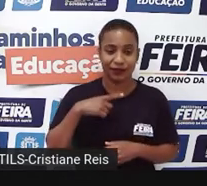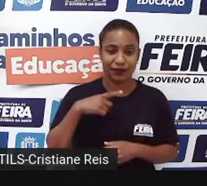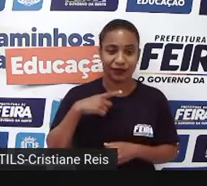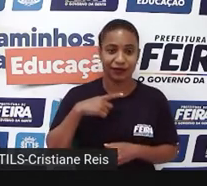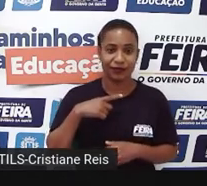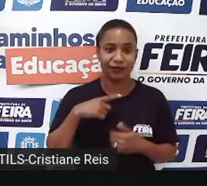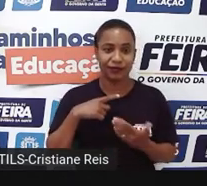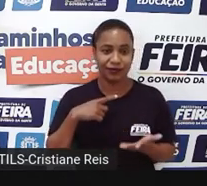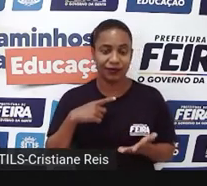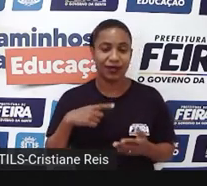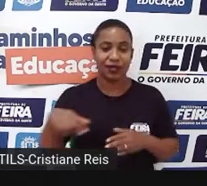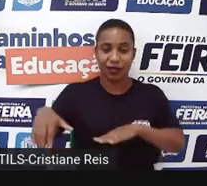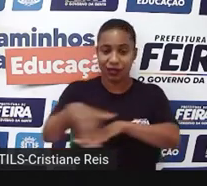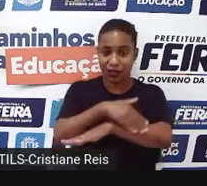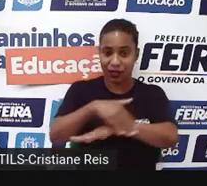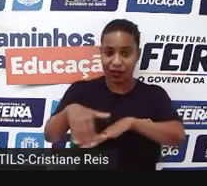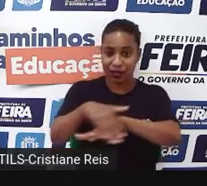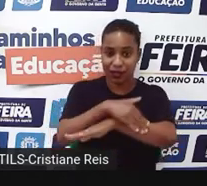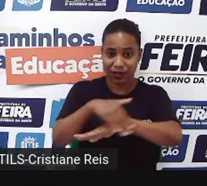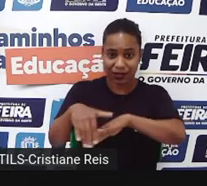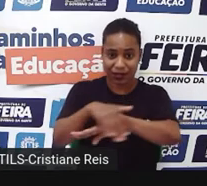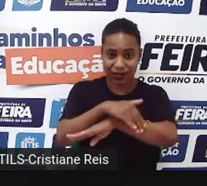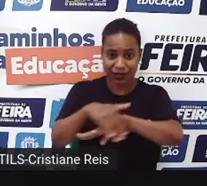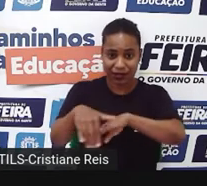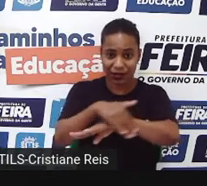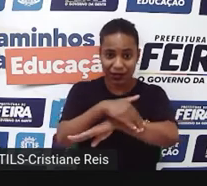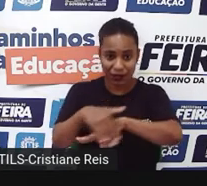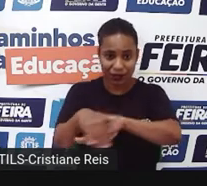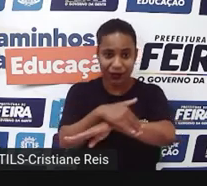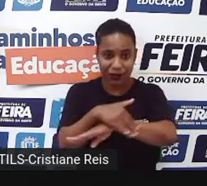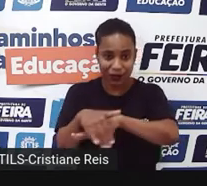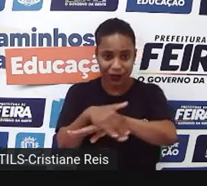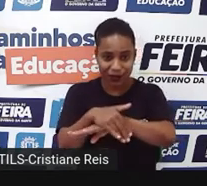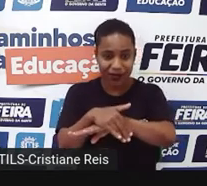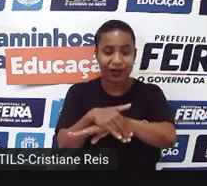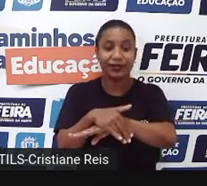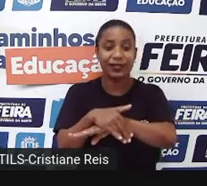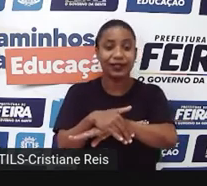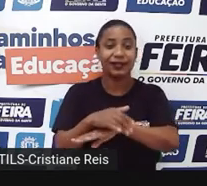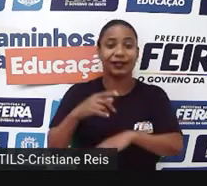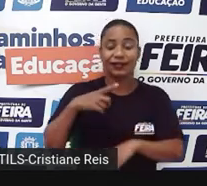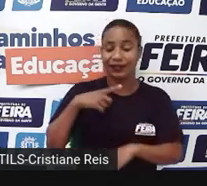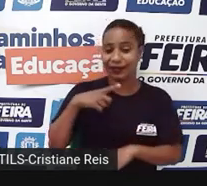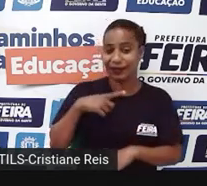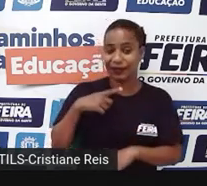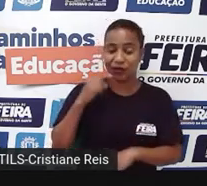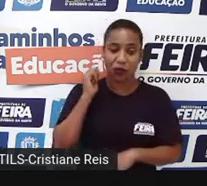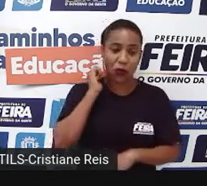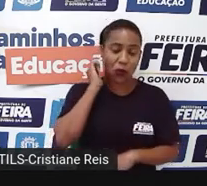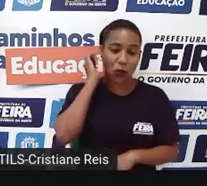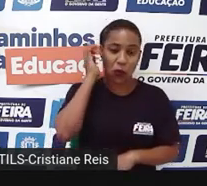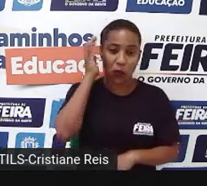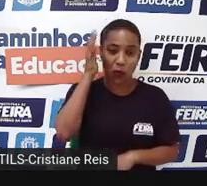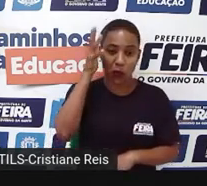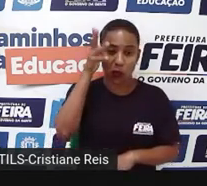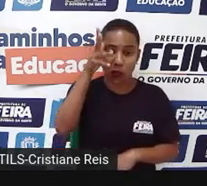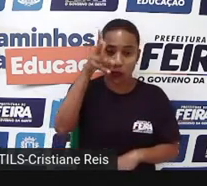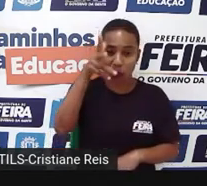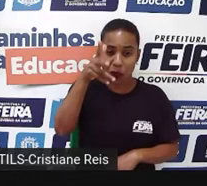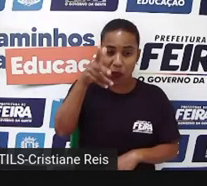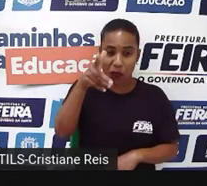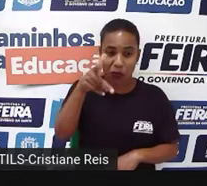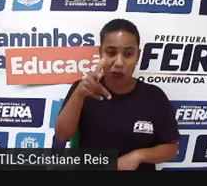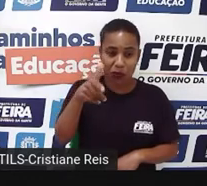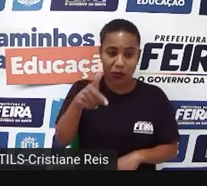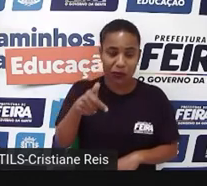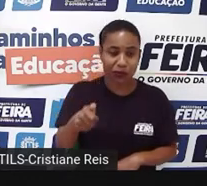na rua Elm. O próprio nome já nos dá a dica, não é verdade? Horror movies